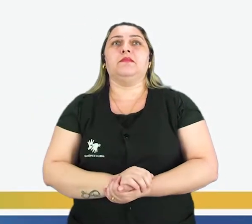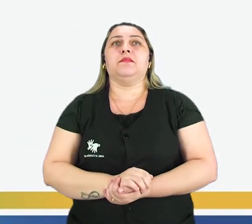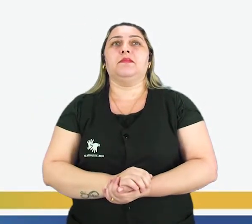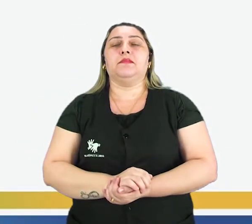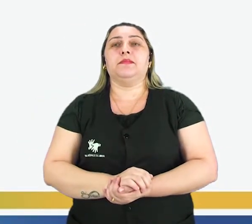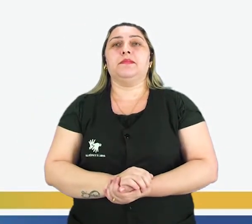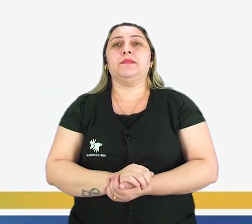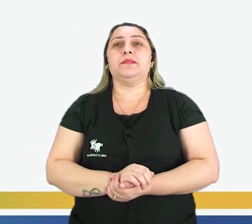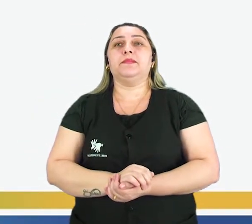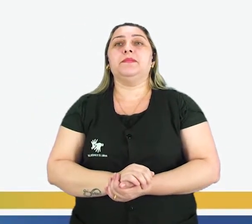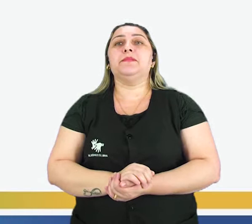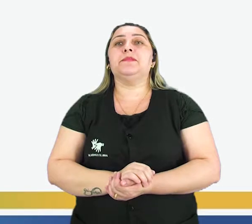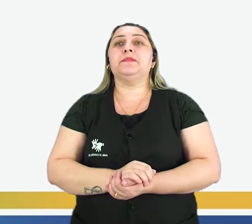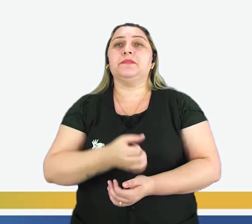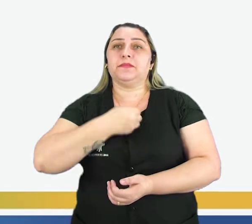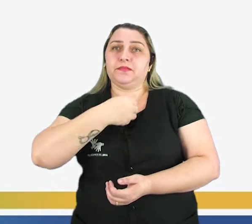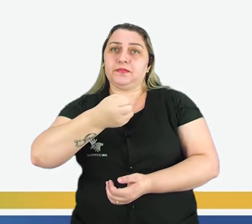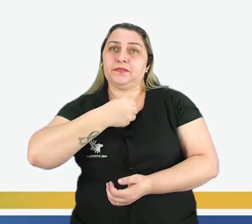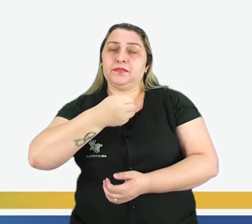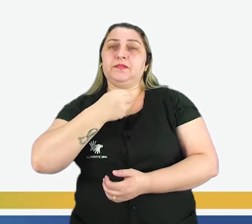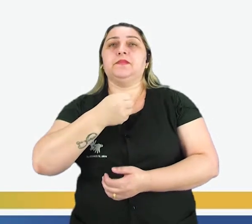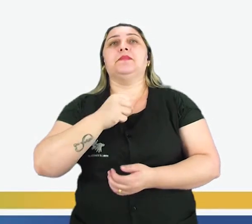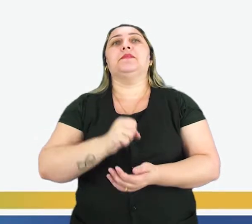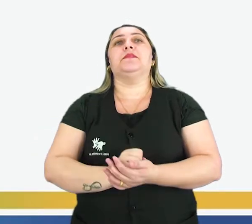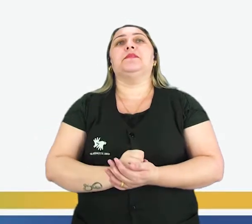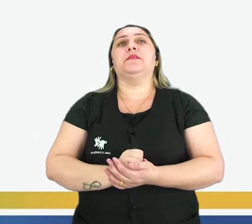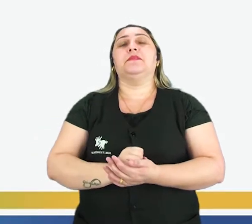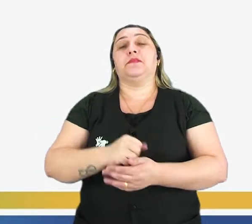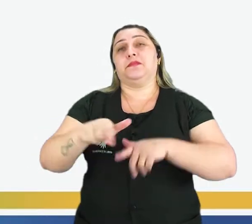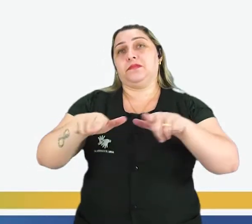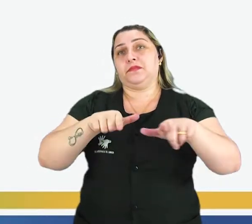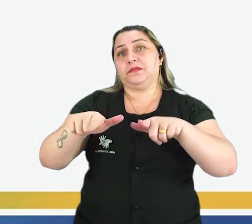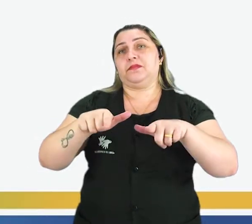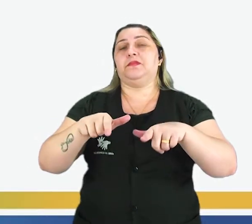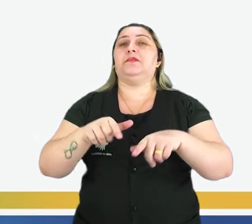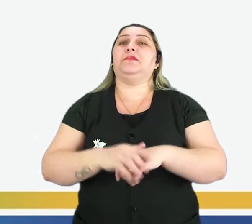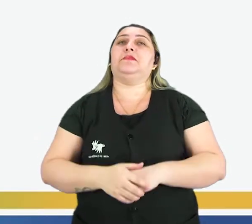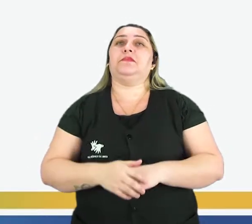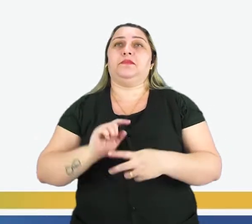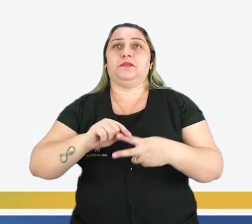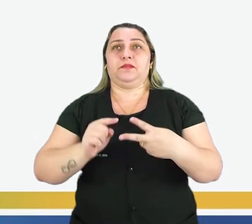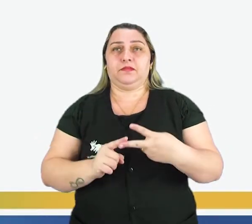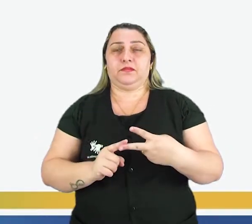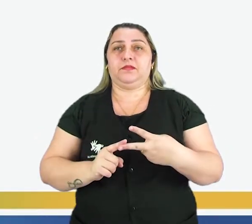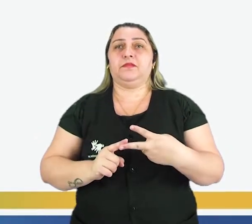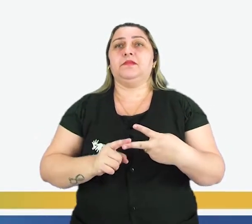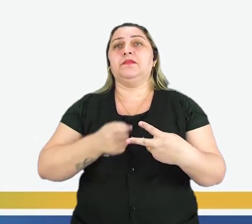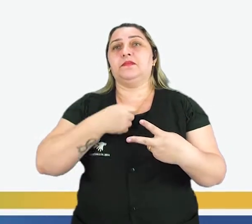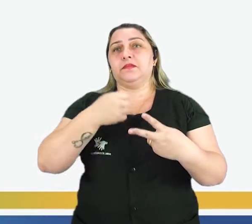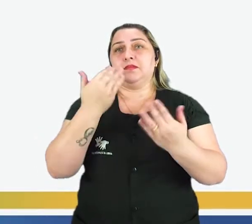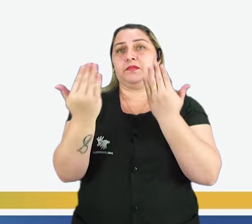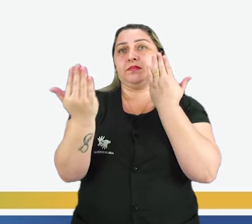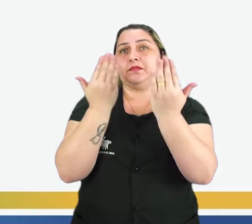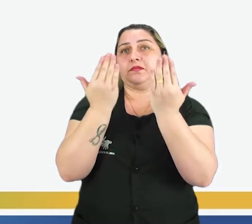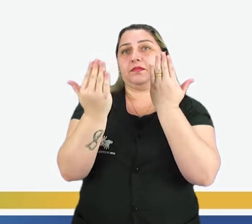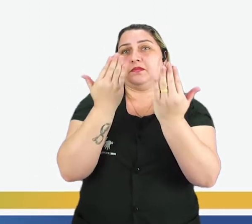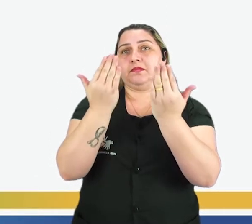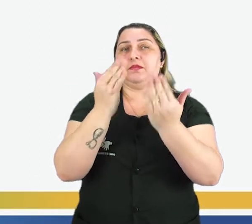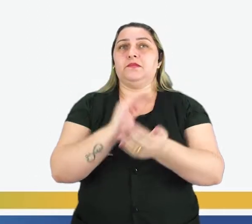A entrevista jornalística, tem a entrevista jornalística, entrevista de emprego, esses são os tipos, tá? Entrevista